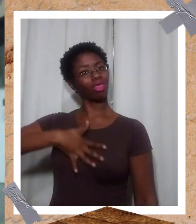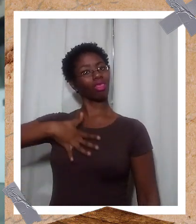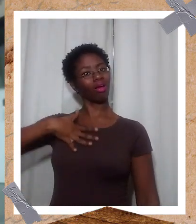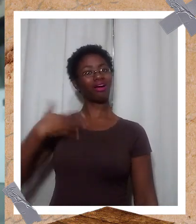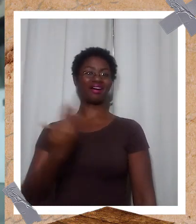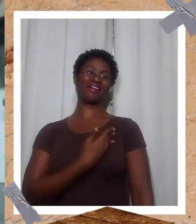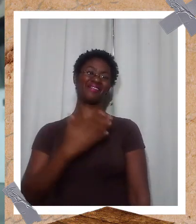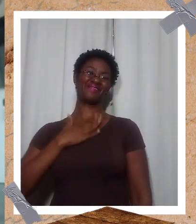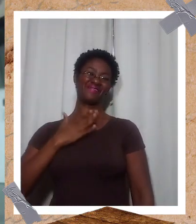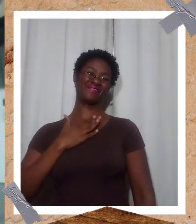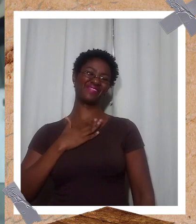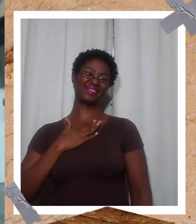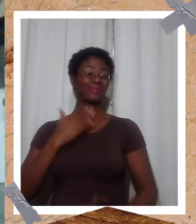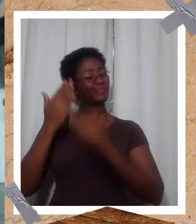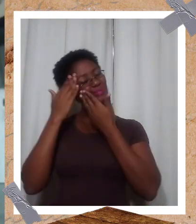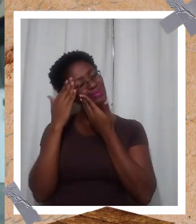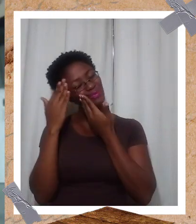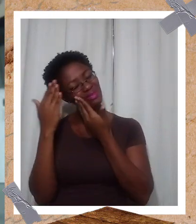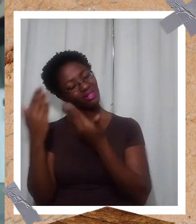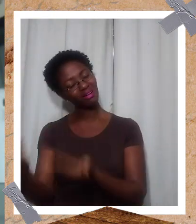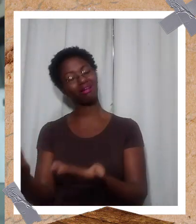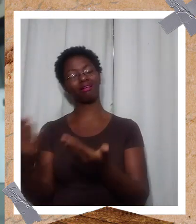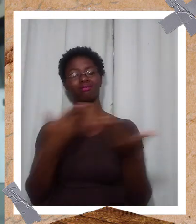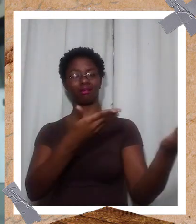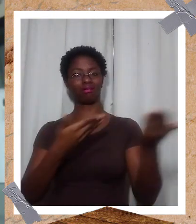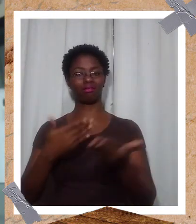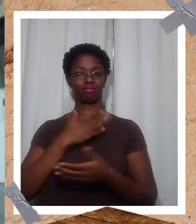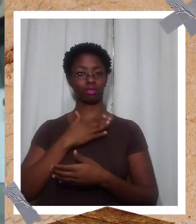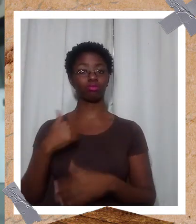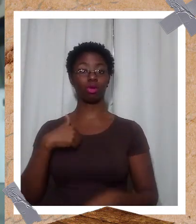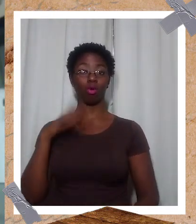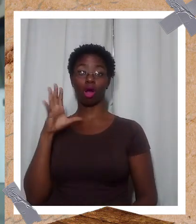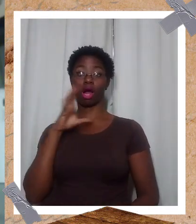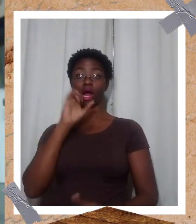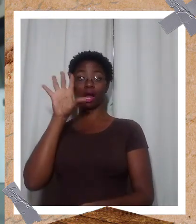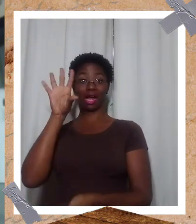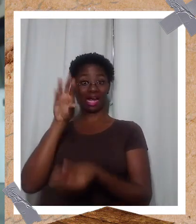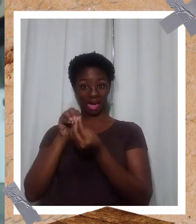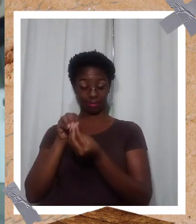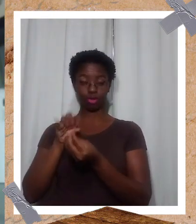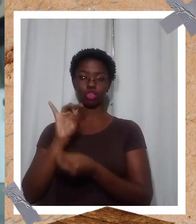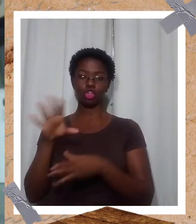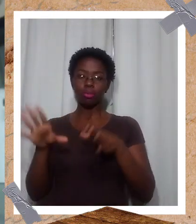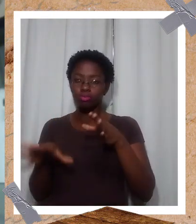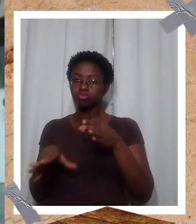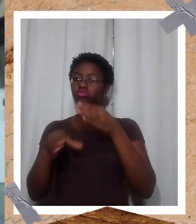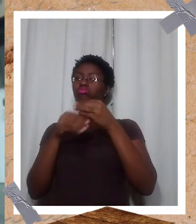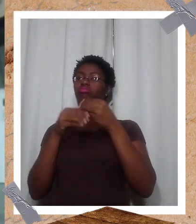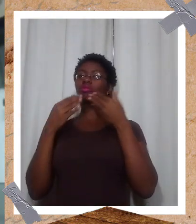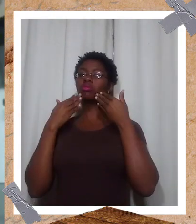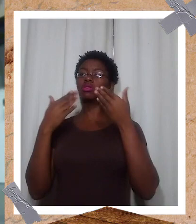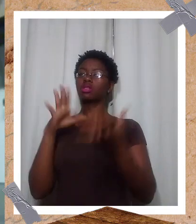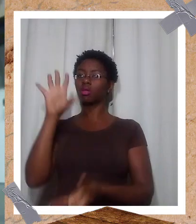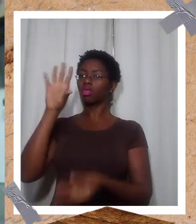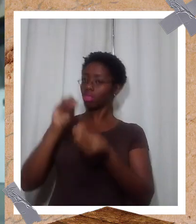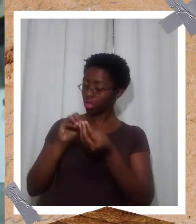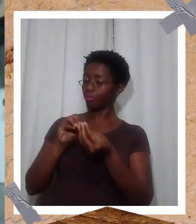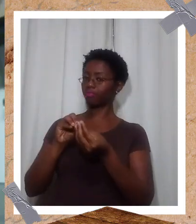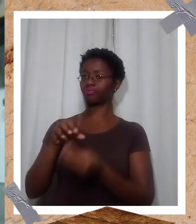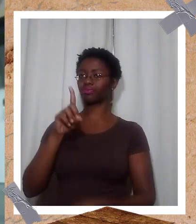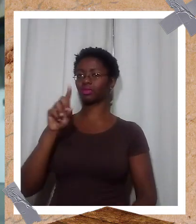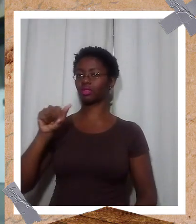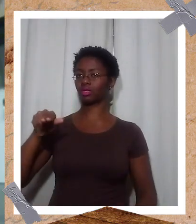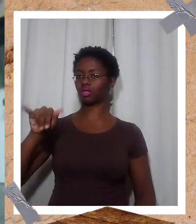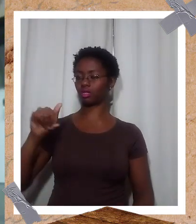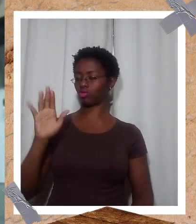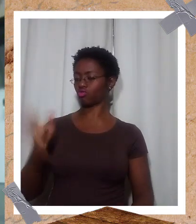de amigo e de mestre. Muito obrigada por isso. Eu queria rapidamente acrescentar uma breve apresentação a que a Dani